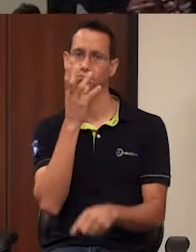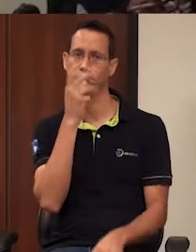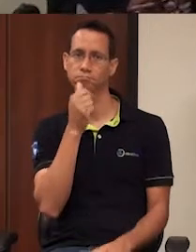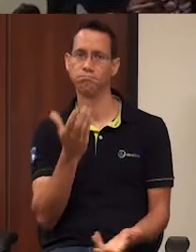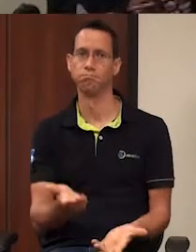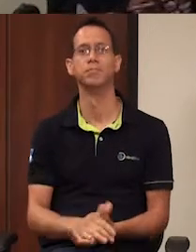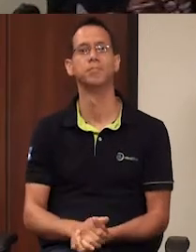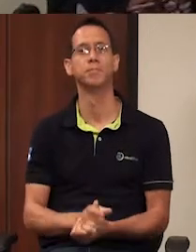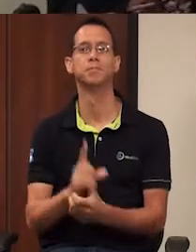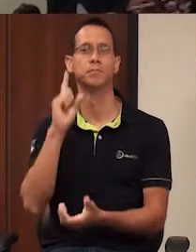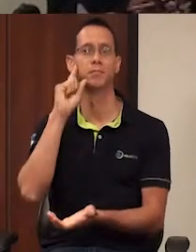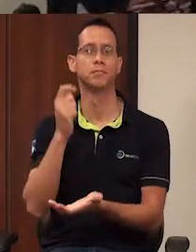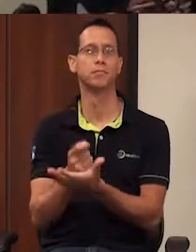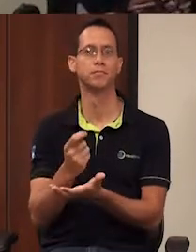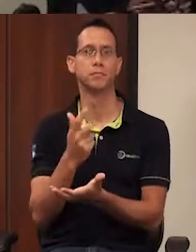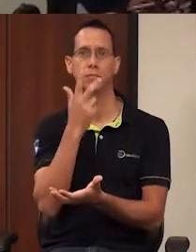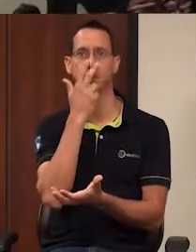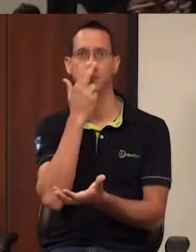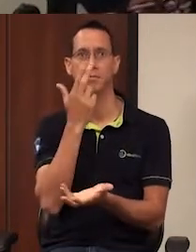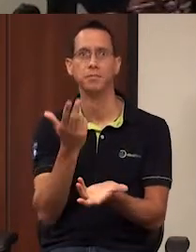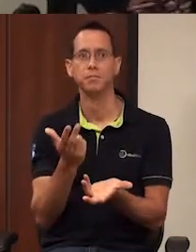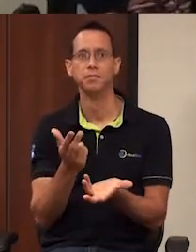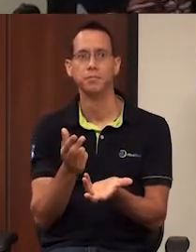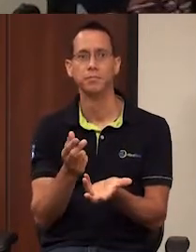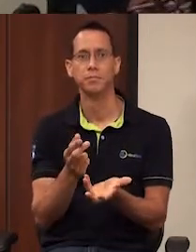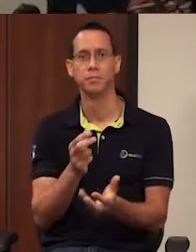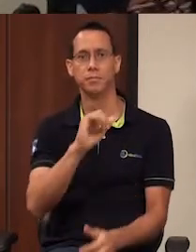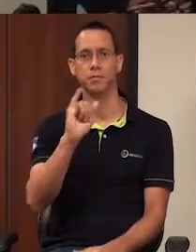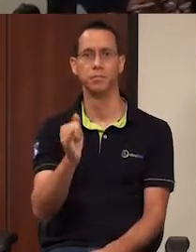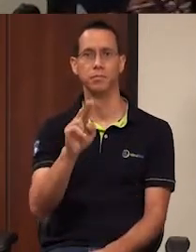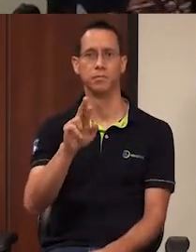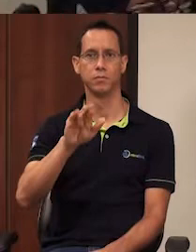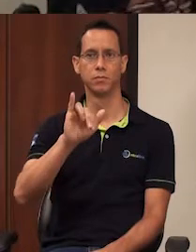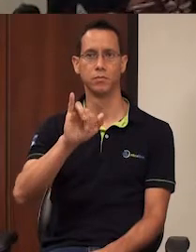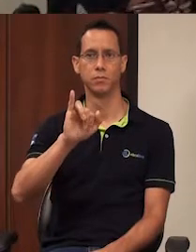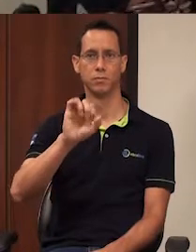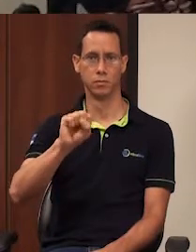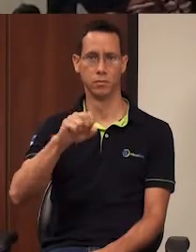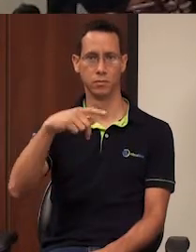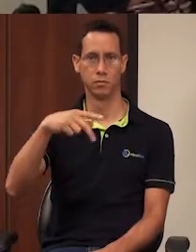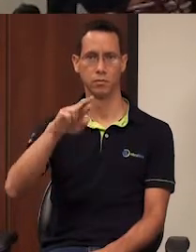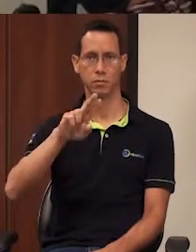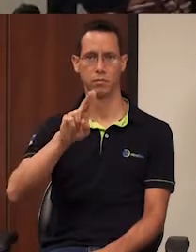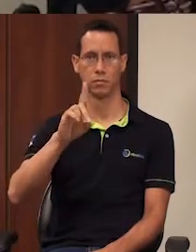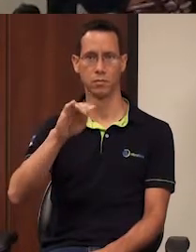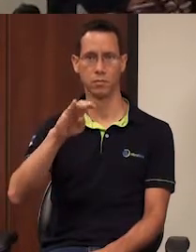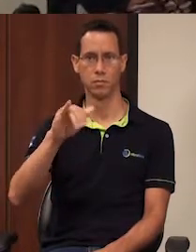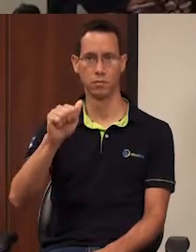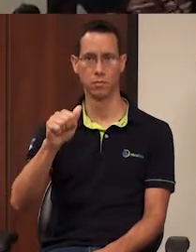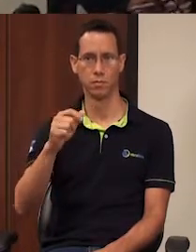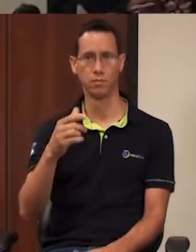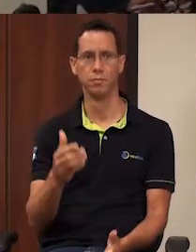uma decisão que, assim, tem jurisprudência para decidido nesse